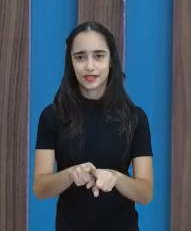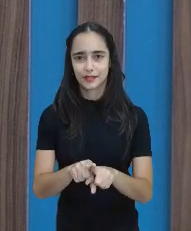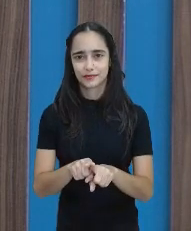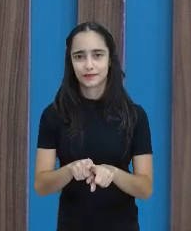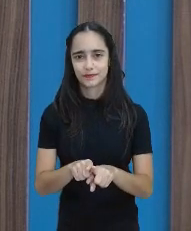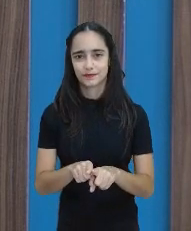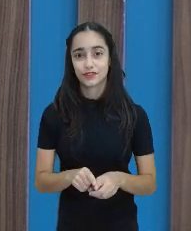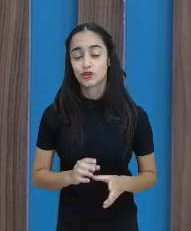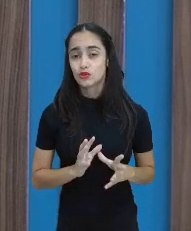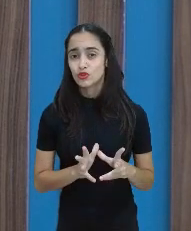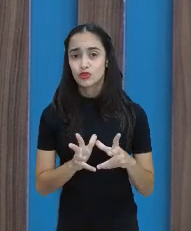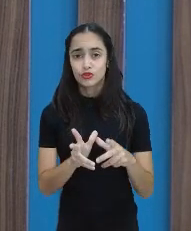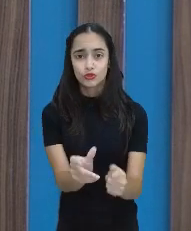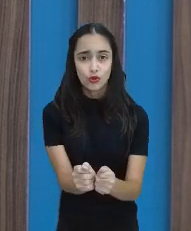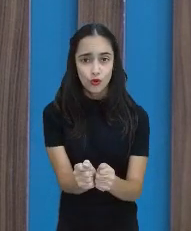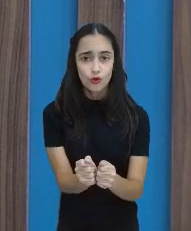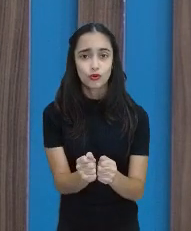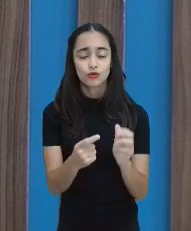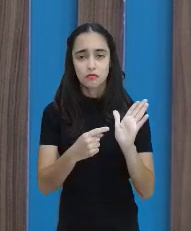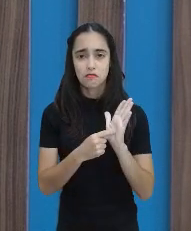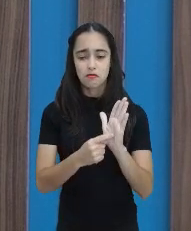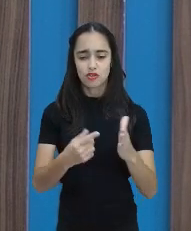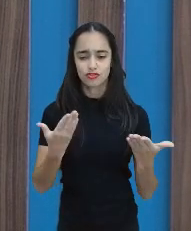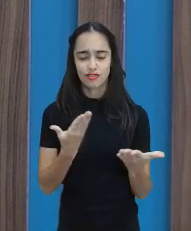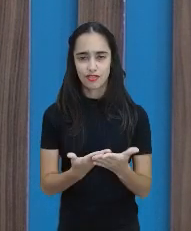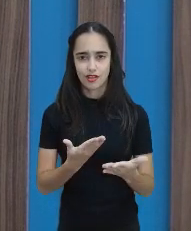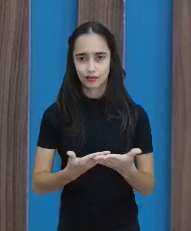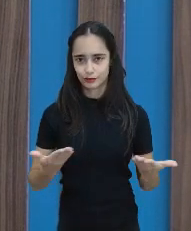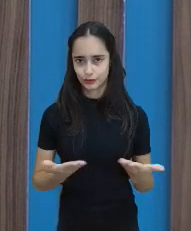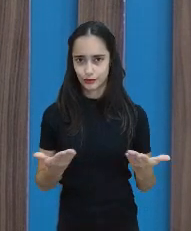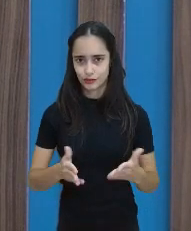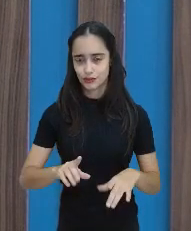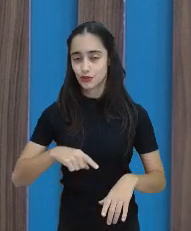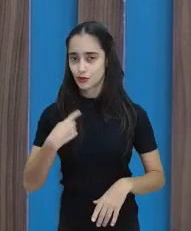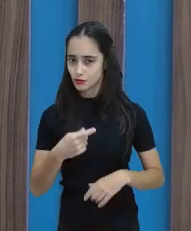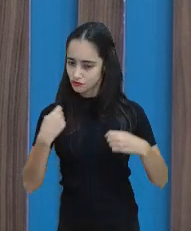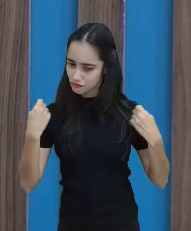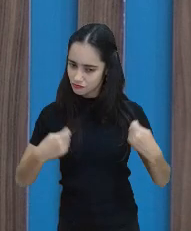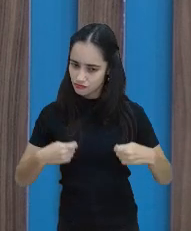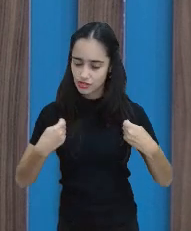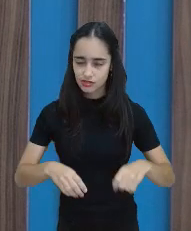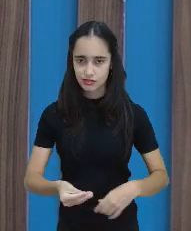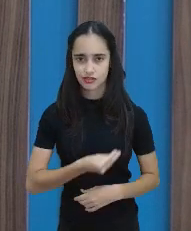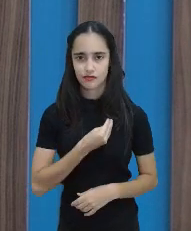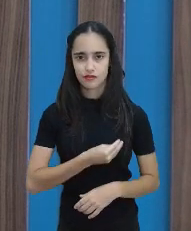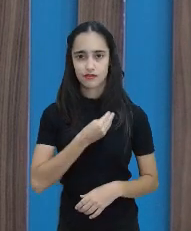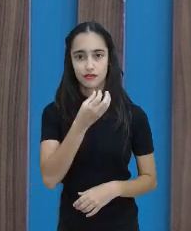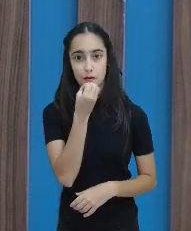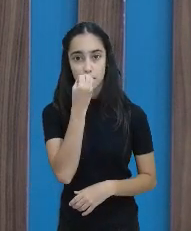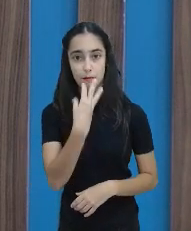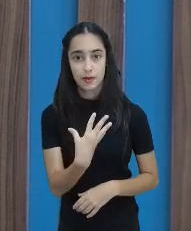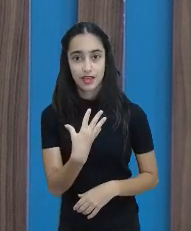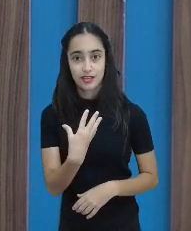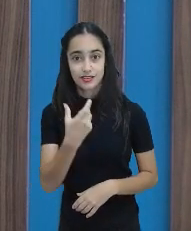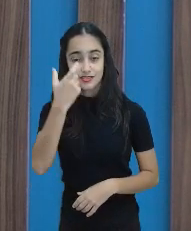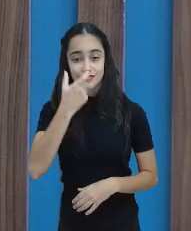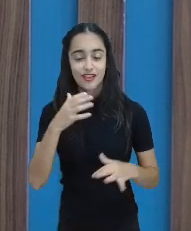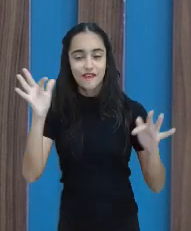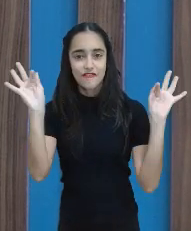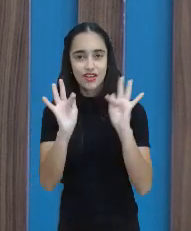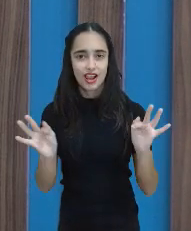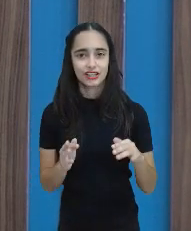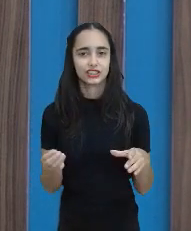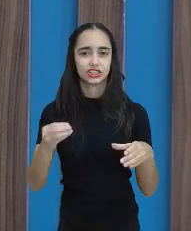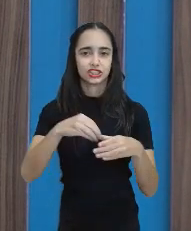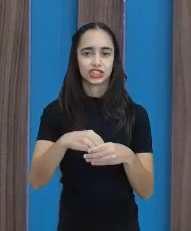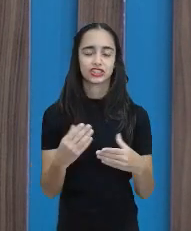perpassa por isso que a gente está trabalhando na aula de hoje, né? Então, a gente precisa viver bem, ter bem-estar, ser feliz nas nossas cidades.